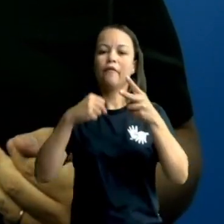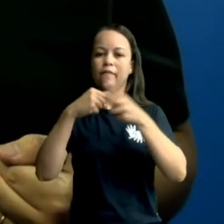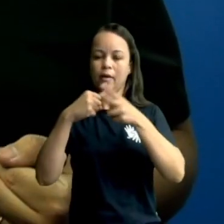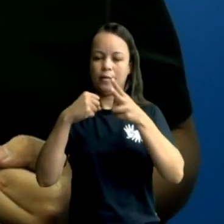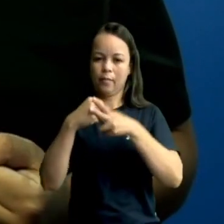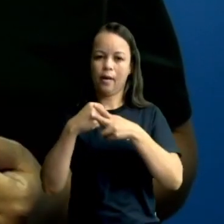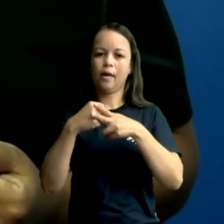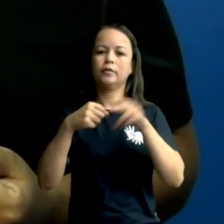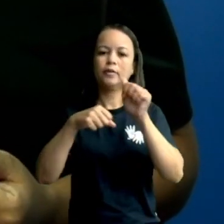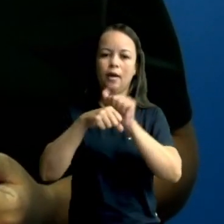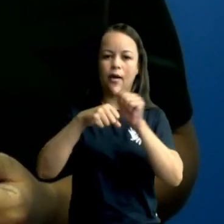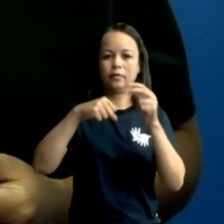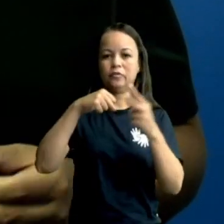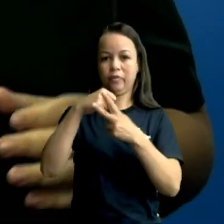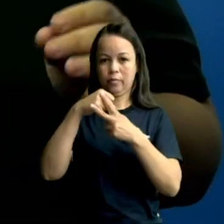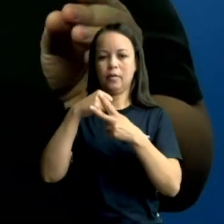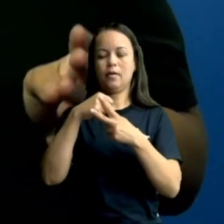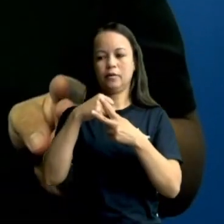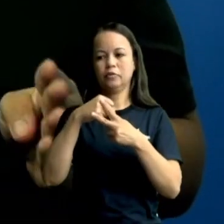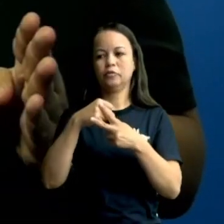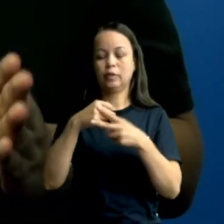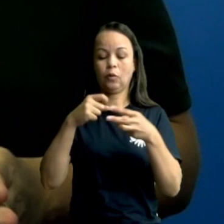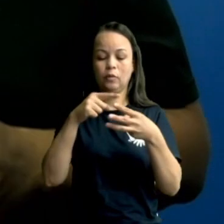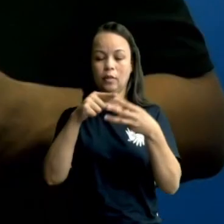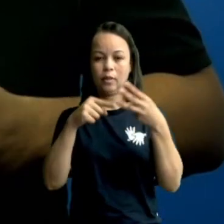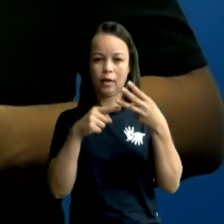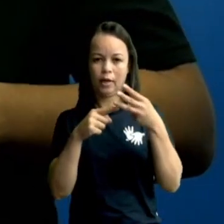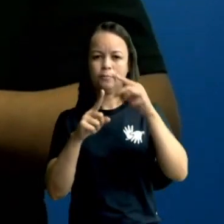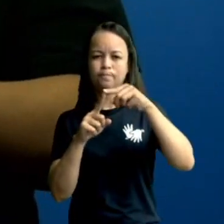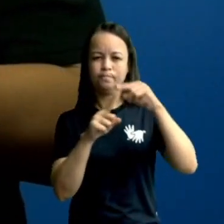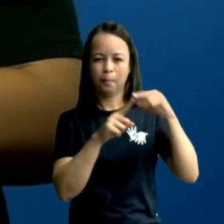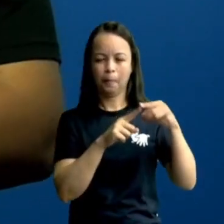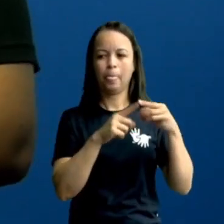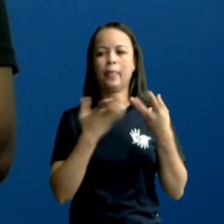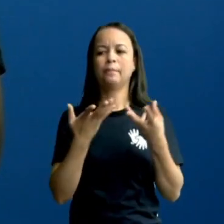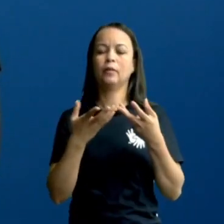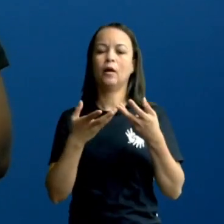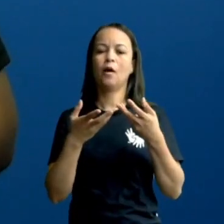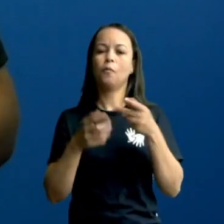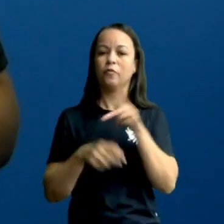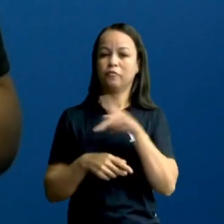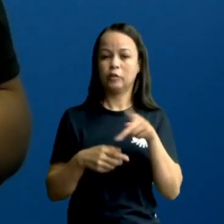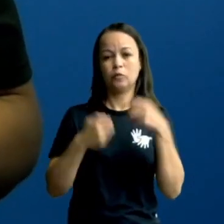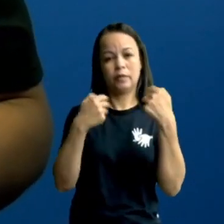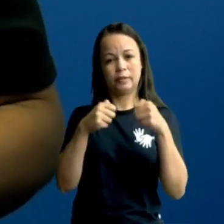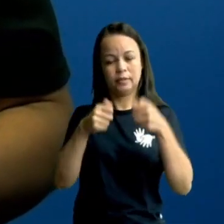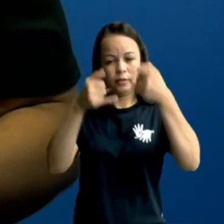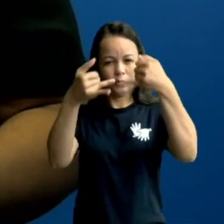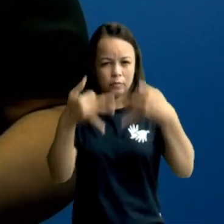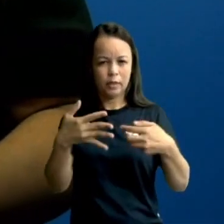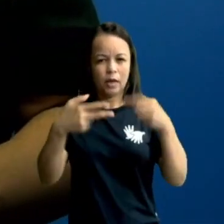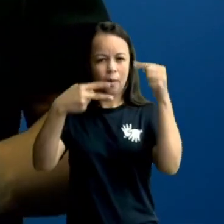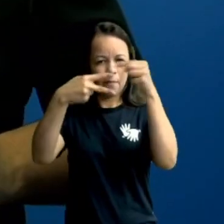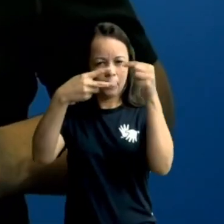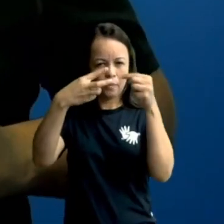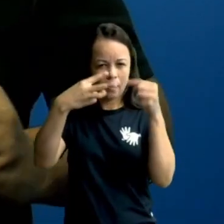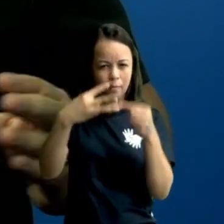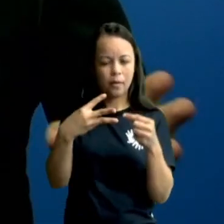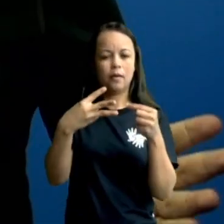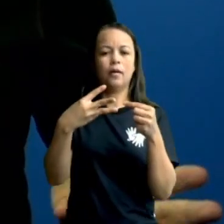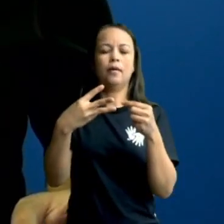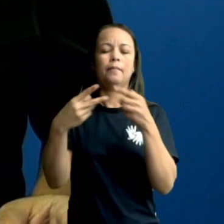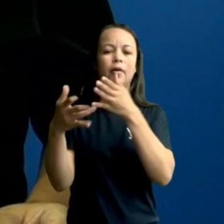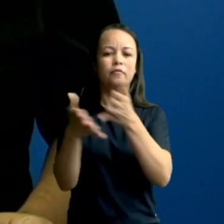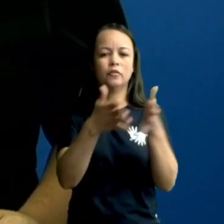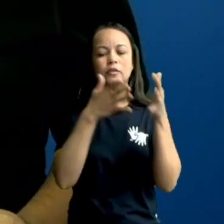adverbiais. É muito importante a gente ver isso. O professor tem que explicar um por um para vocês. Assim vocês vão compreender como